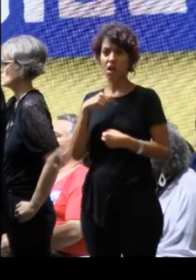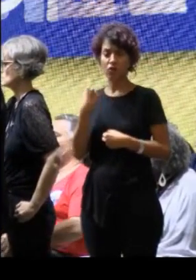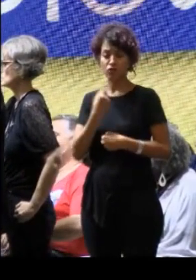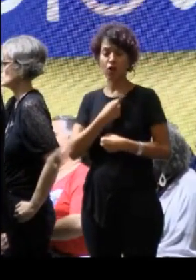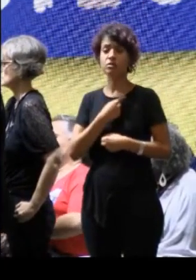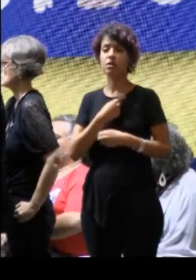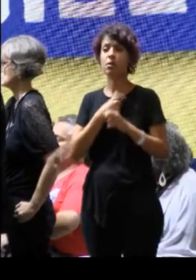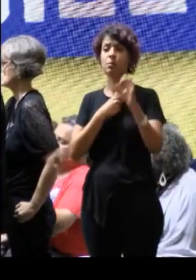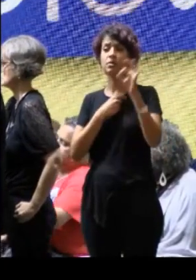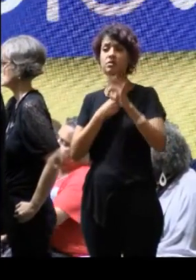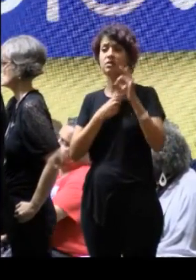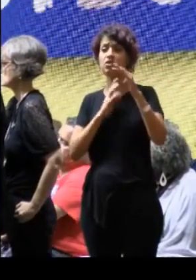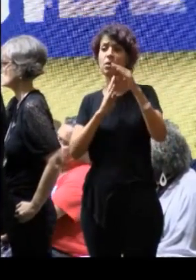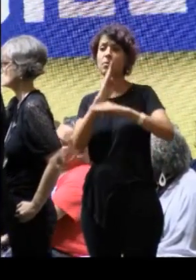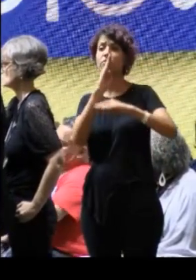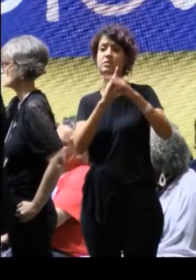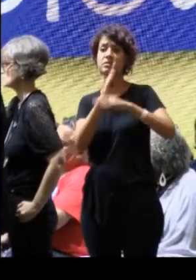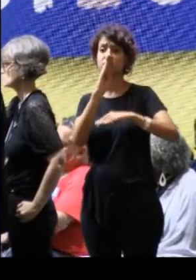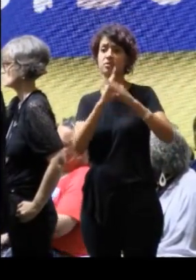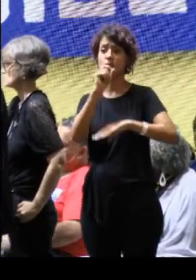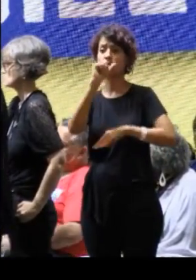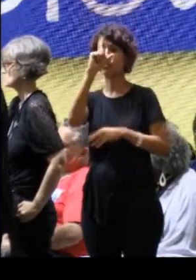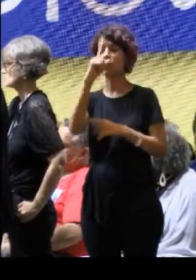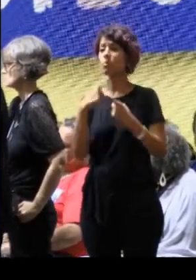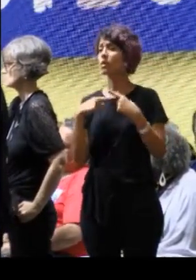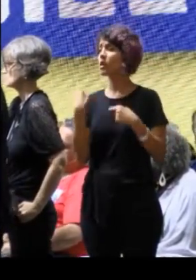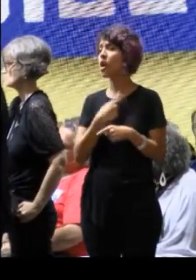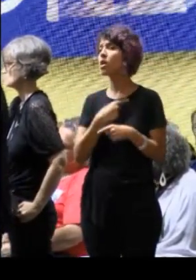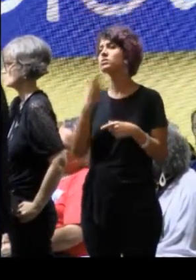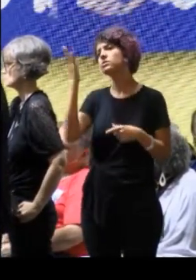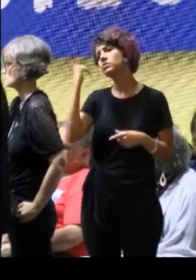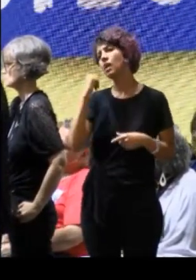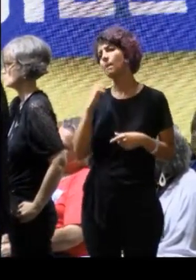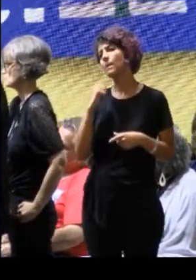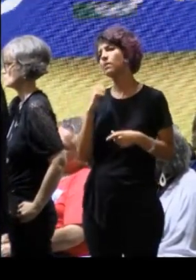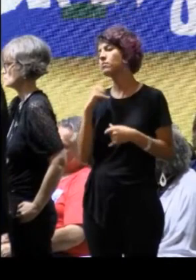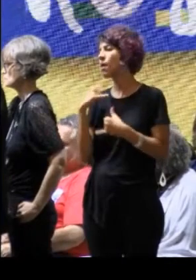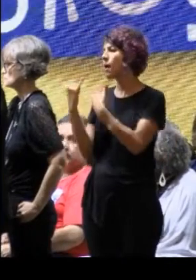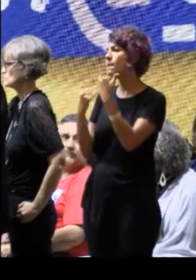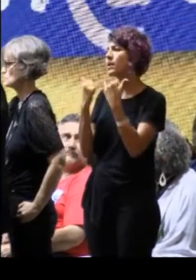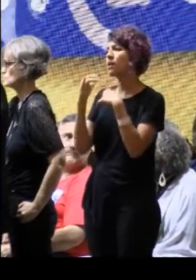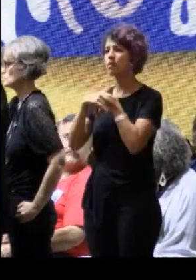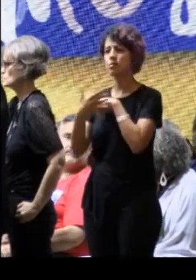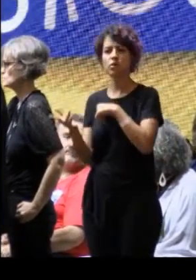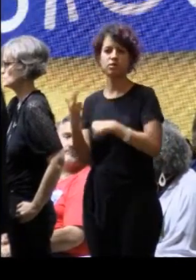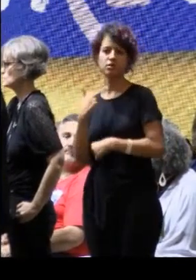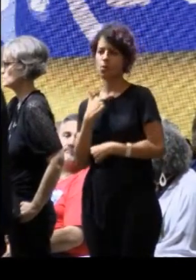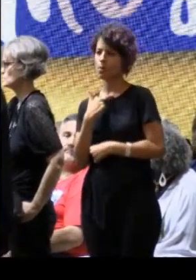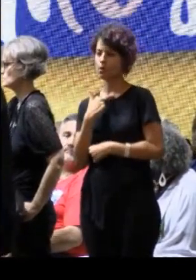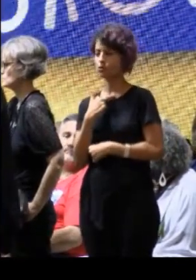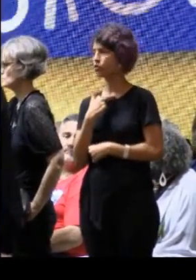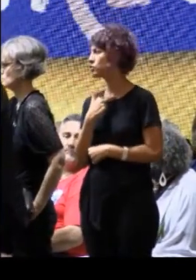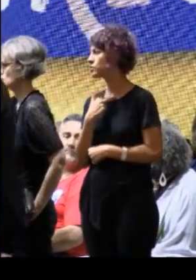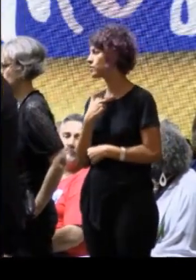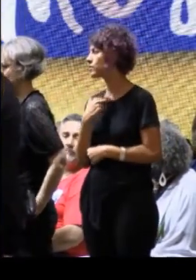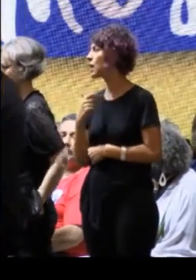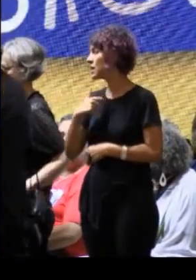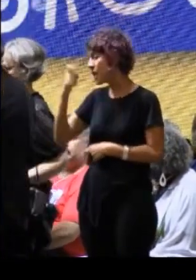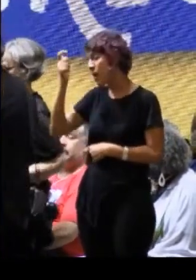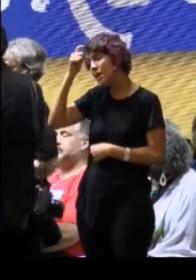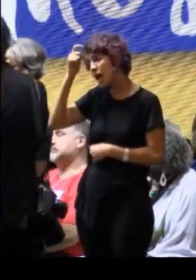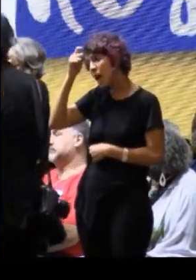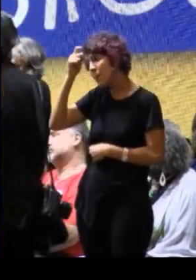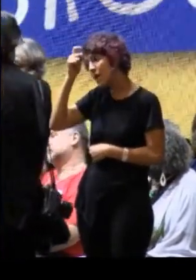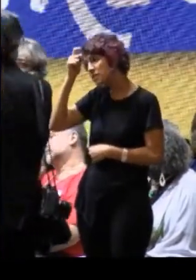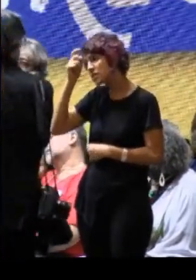governo jamais teve, porque sempre entendemos que não se pode brincar com a democracia. Na minha cabeça,